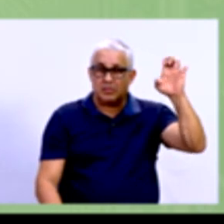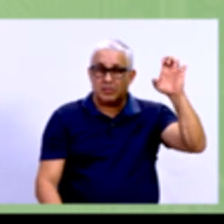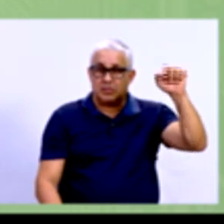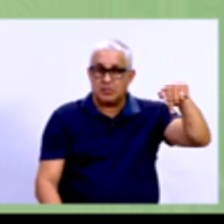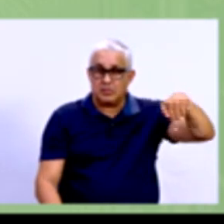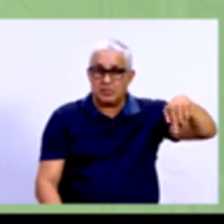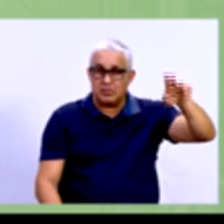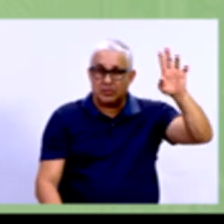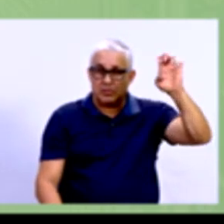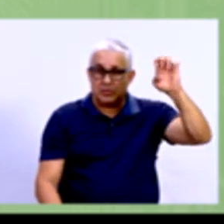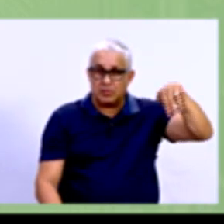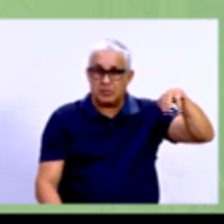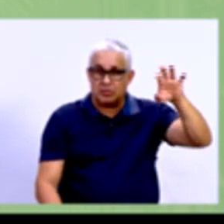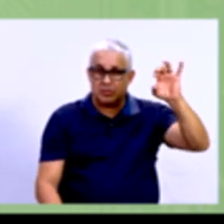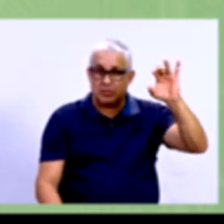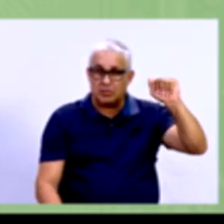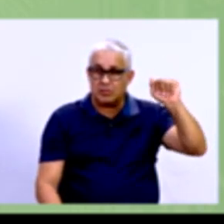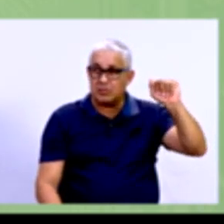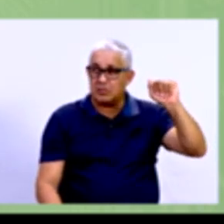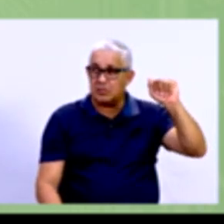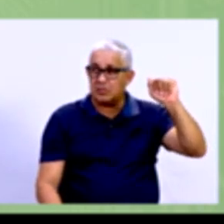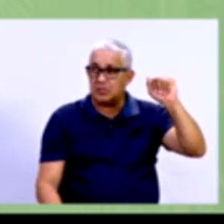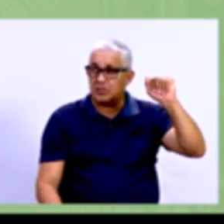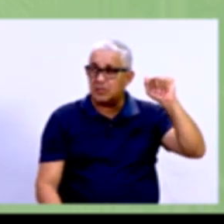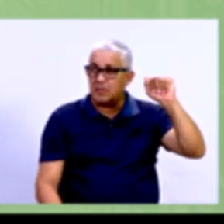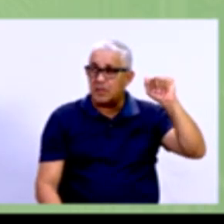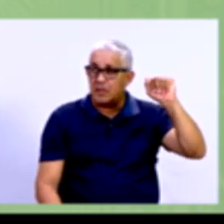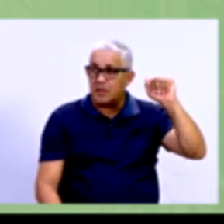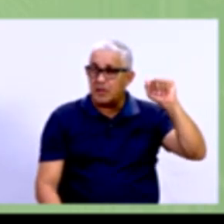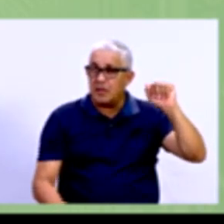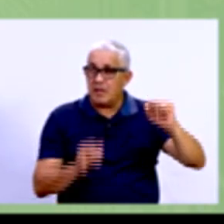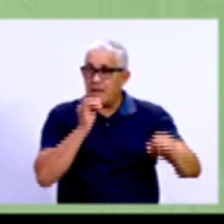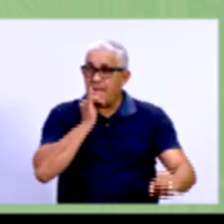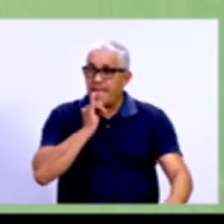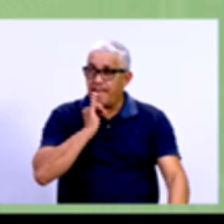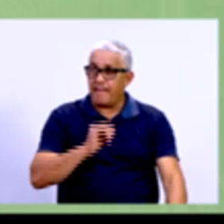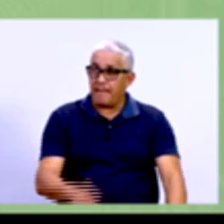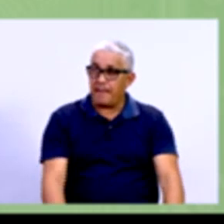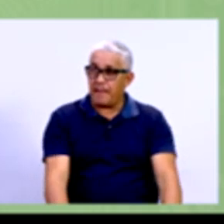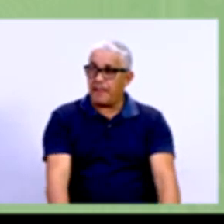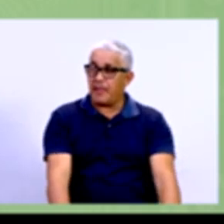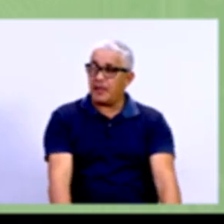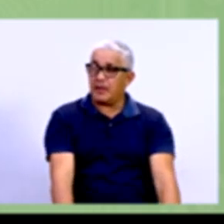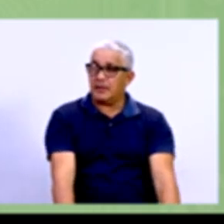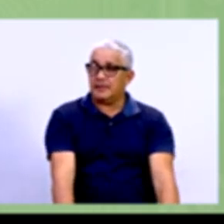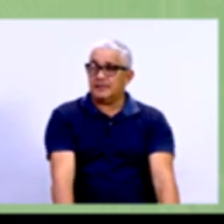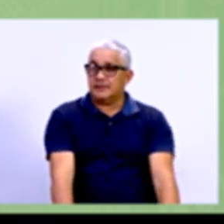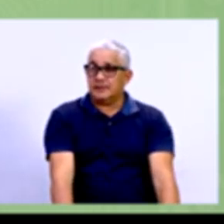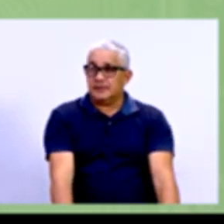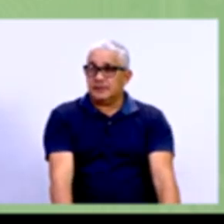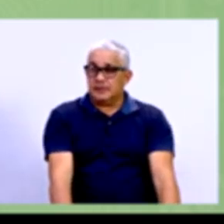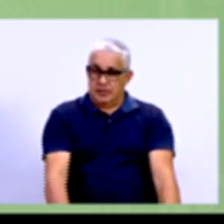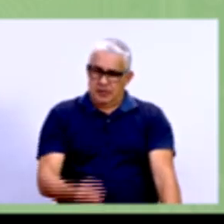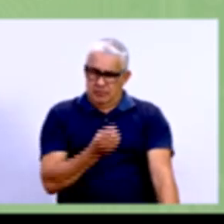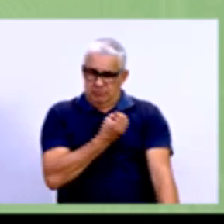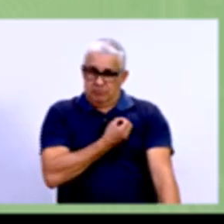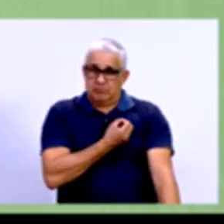revendo aqui esses números, né? Que por exemplo, vamos supor que isso seja de notas,